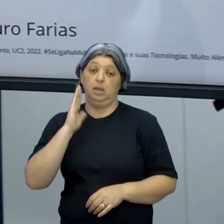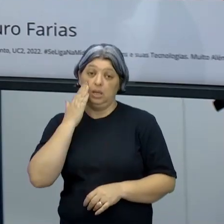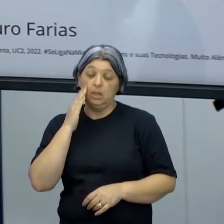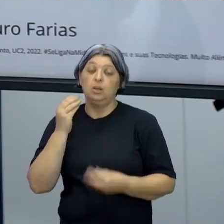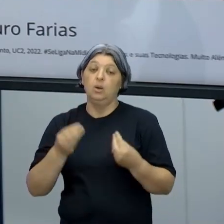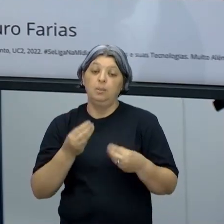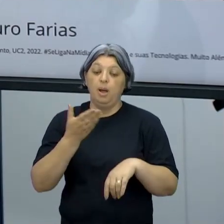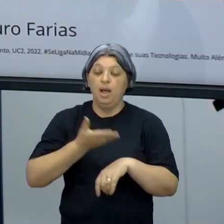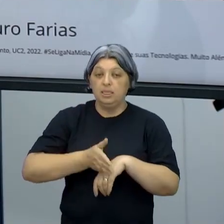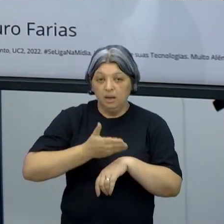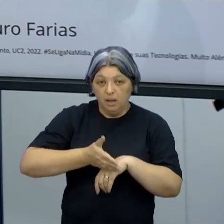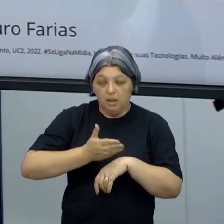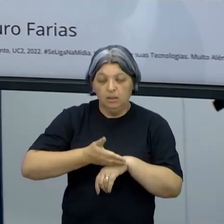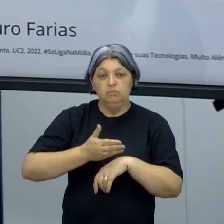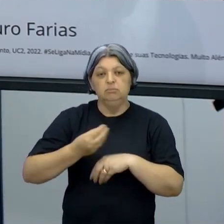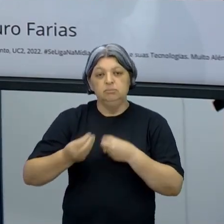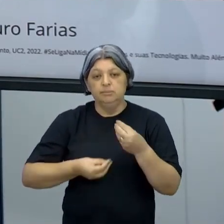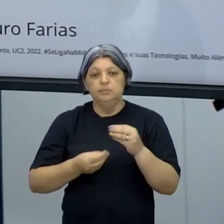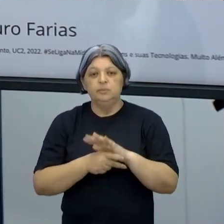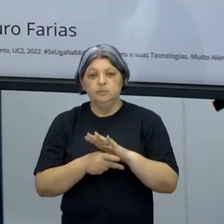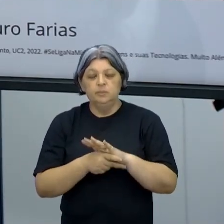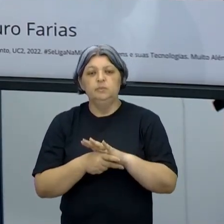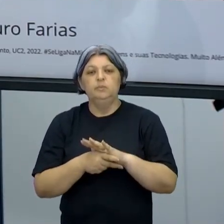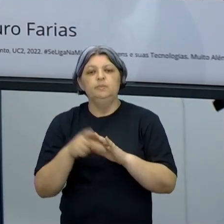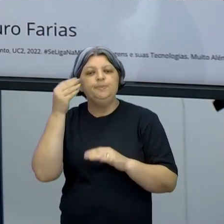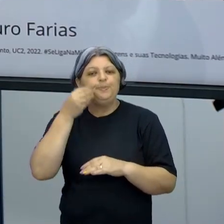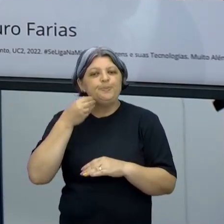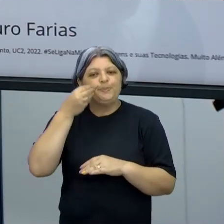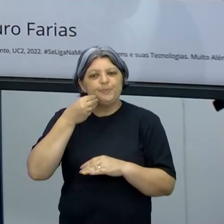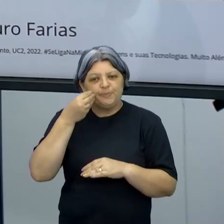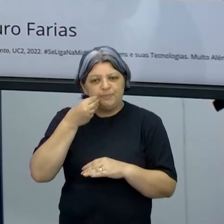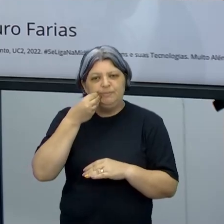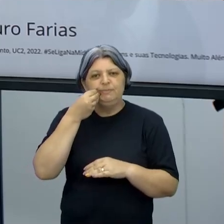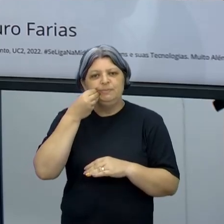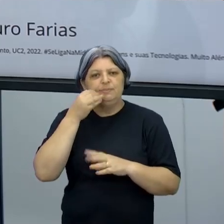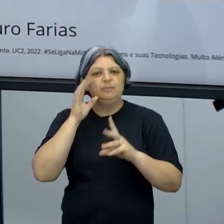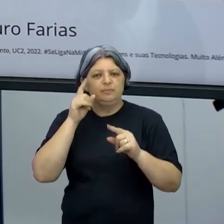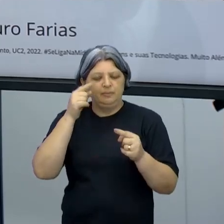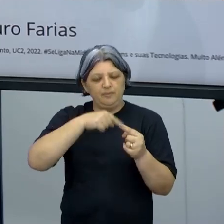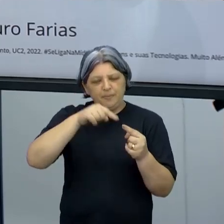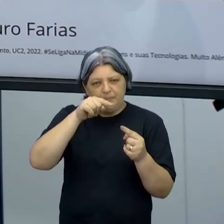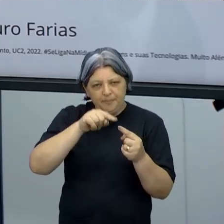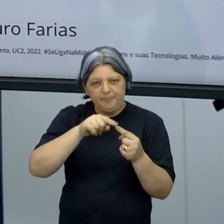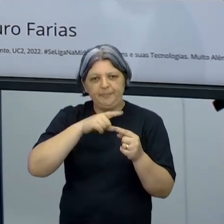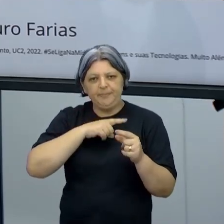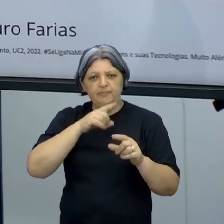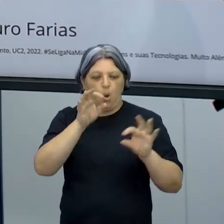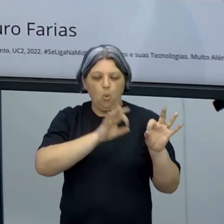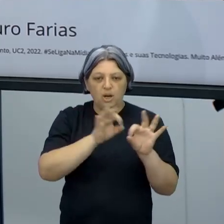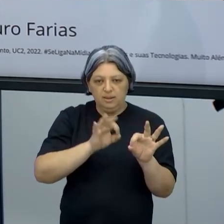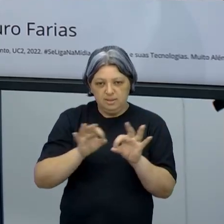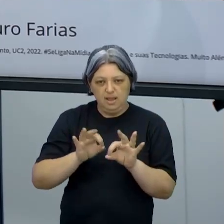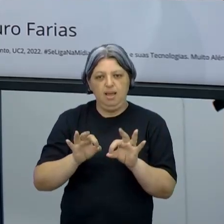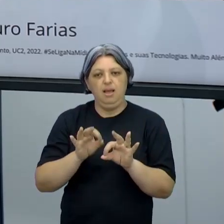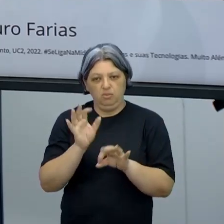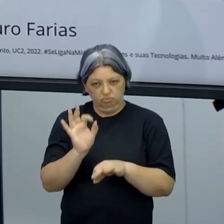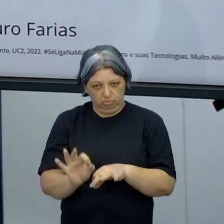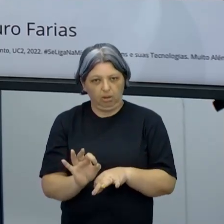ensaio, que a gente ali estar experimentando todos os nossos objetivos, tudo que está organizado, né,